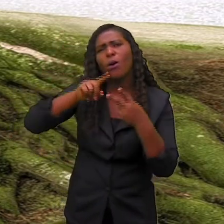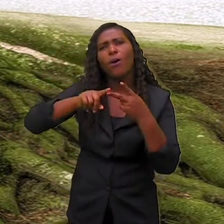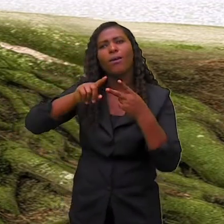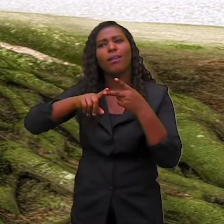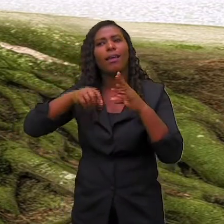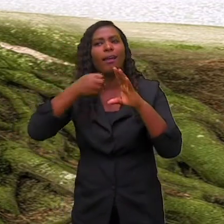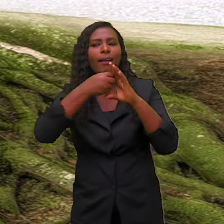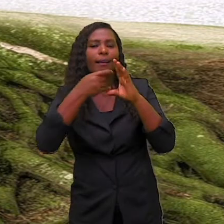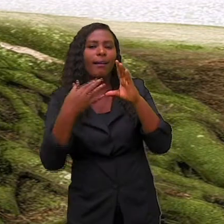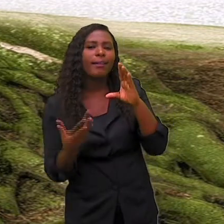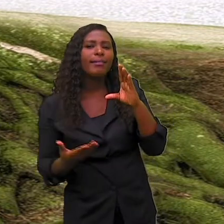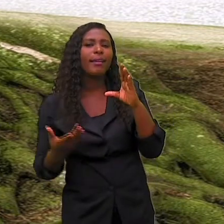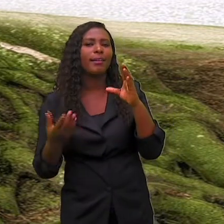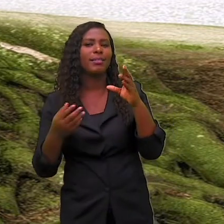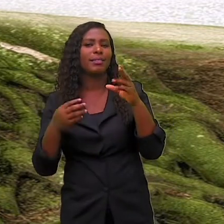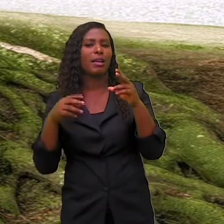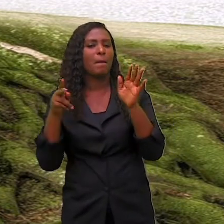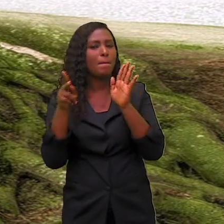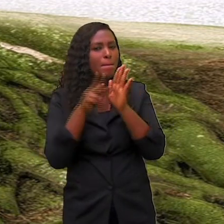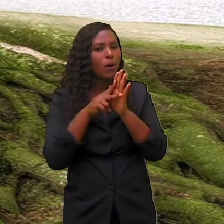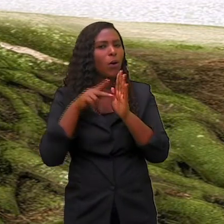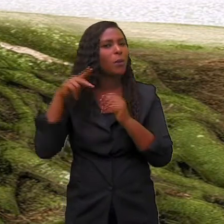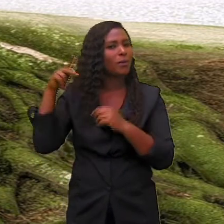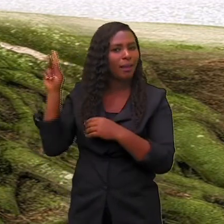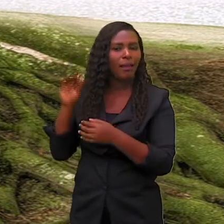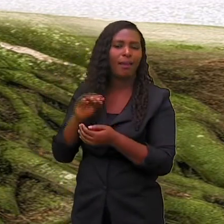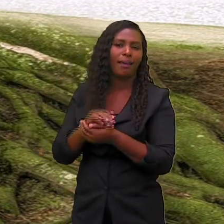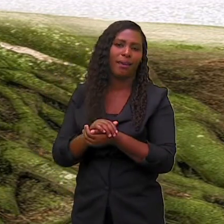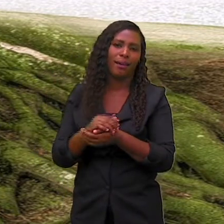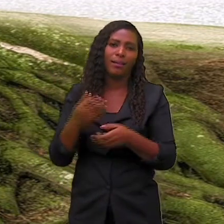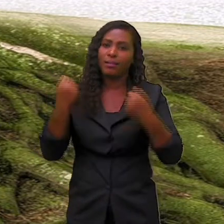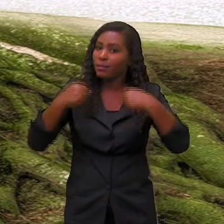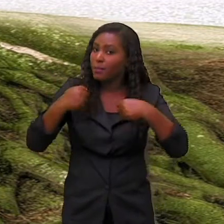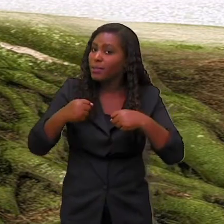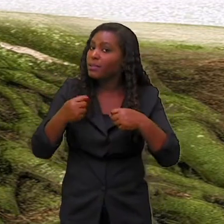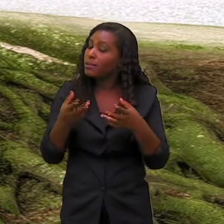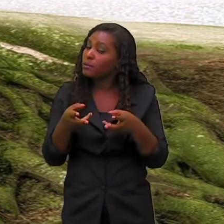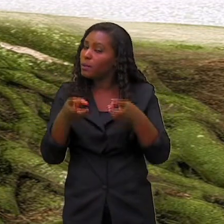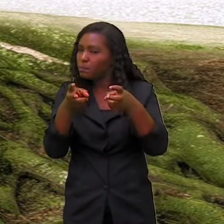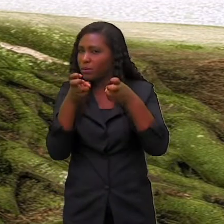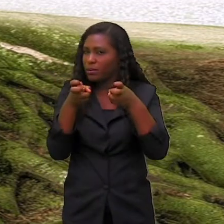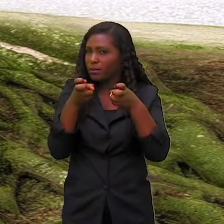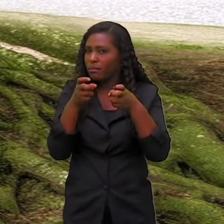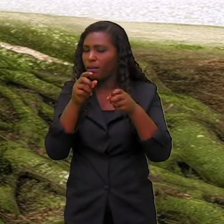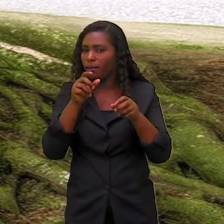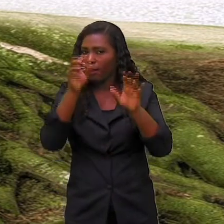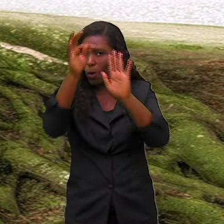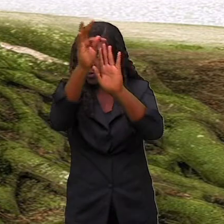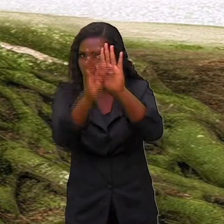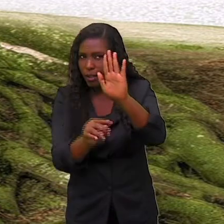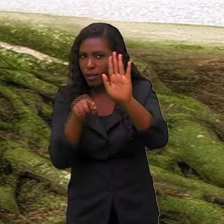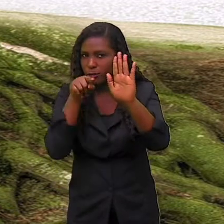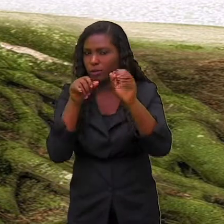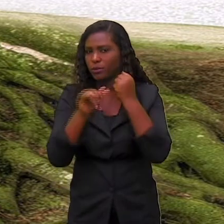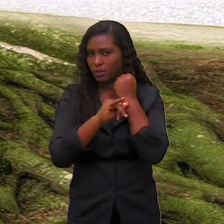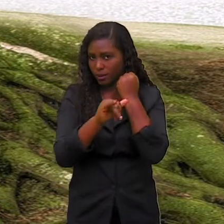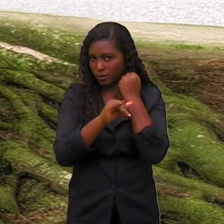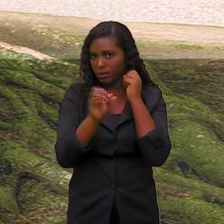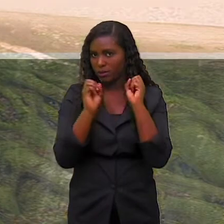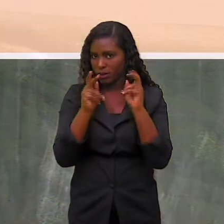e elementos que a gente já falou, necessários para identificá-lo como texto narrativo, certo? Vamos de mais um